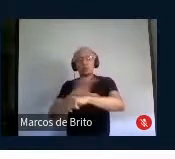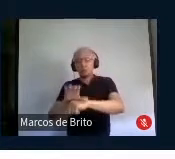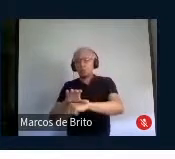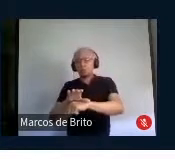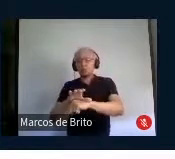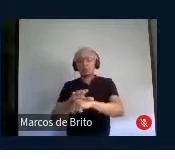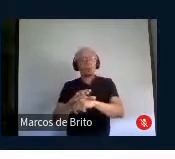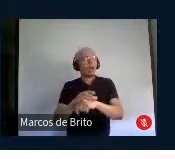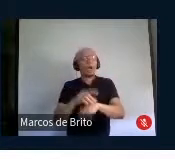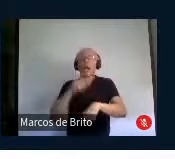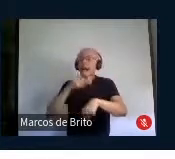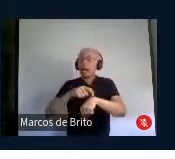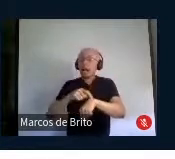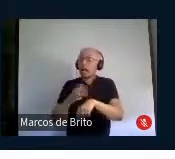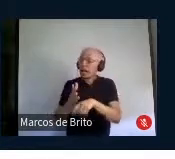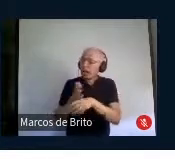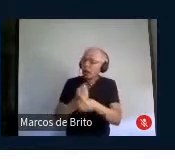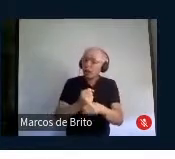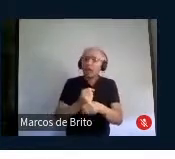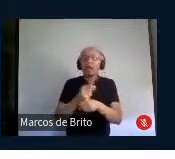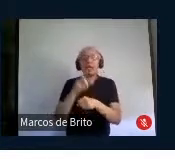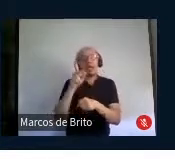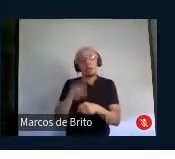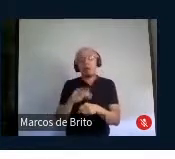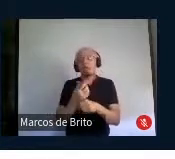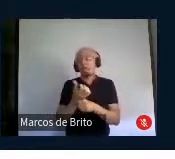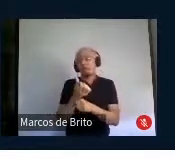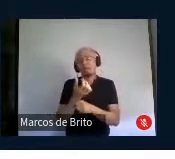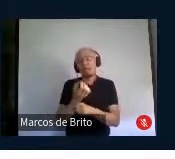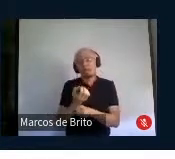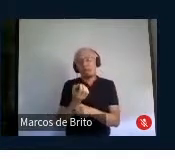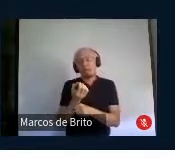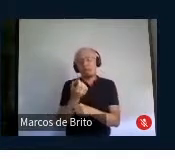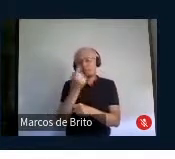uma mesma carga horária, de 60 horas.